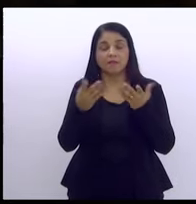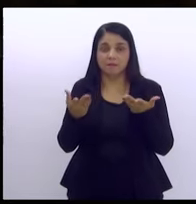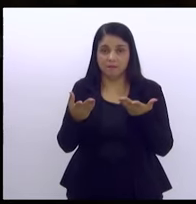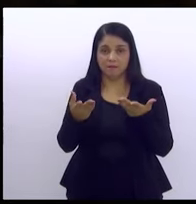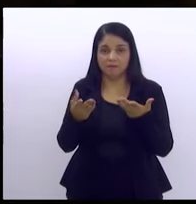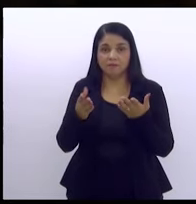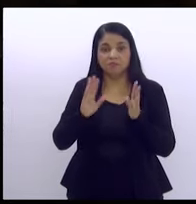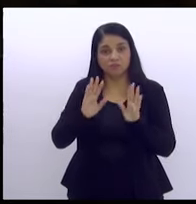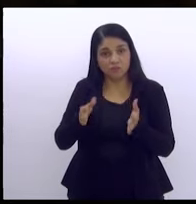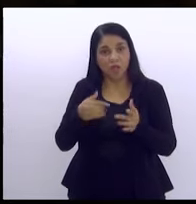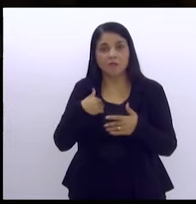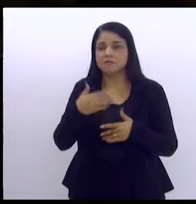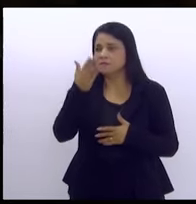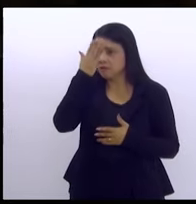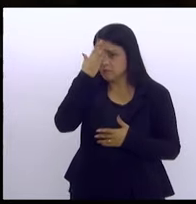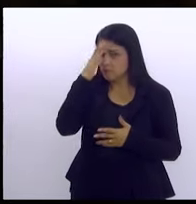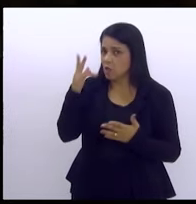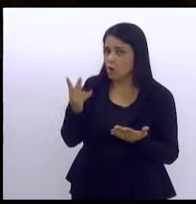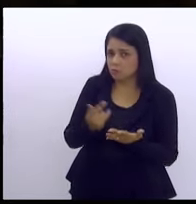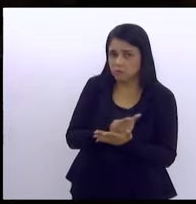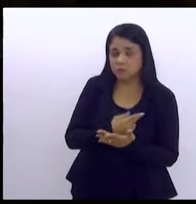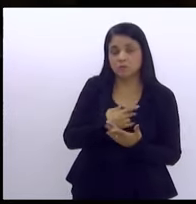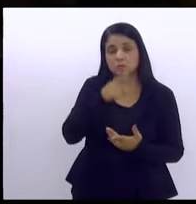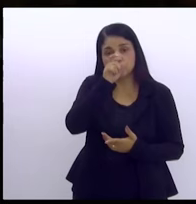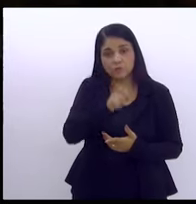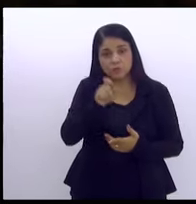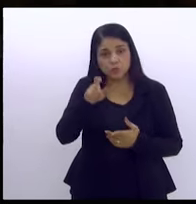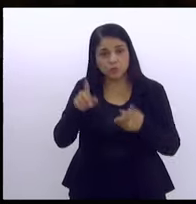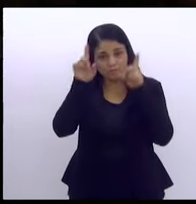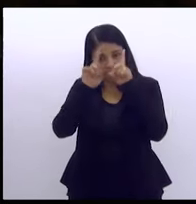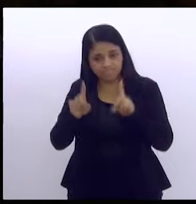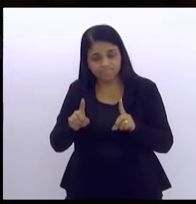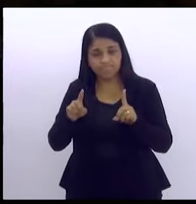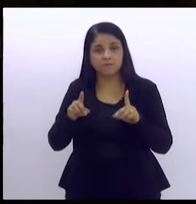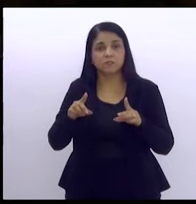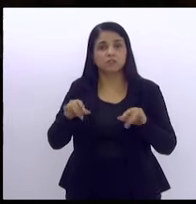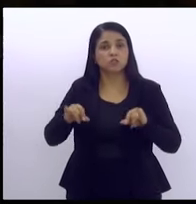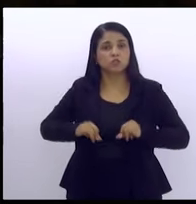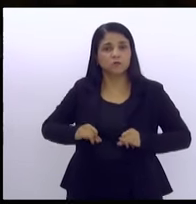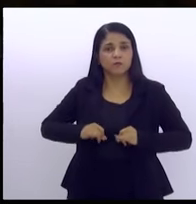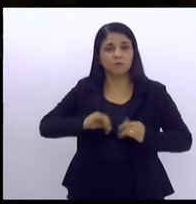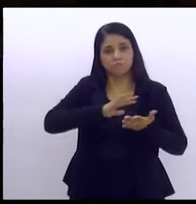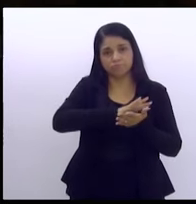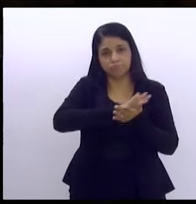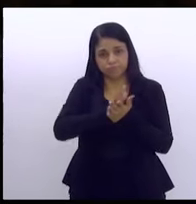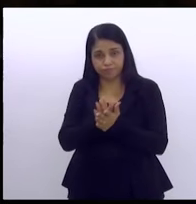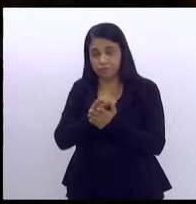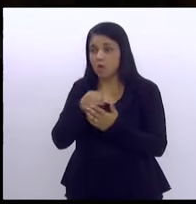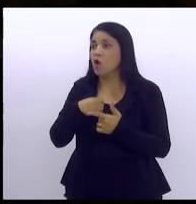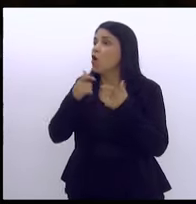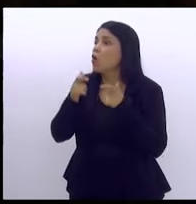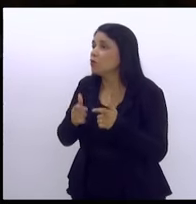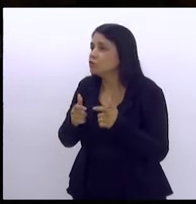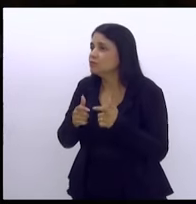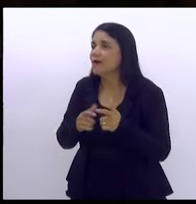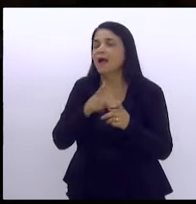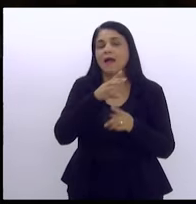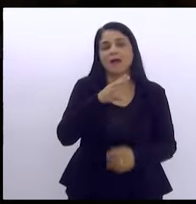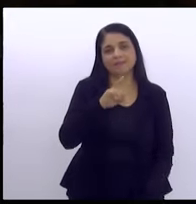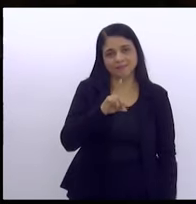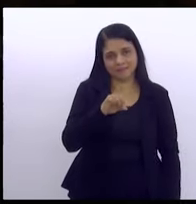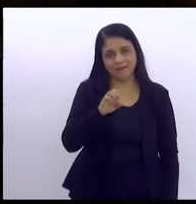acontecendo, professor Josemar. Porque as pessoas com deficiência, sofrendo intolerância, elas já pensam assim, onde vou? Vou no DECRAD, na